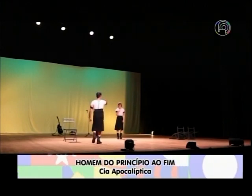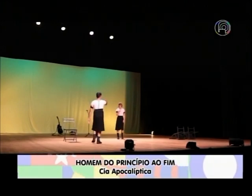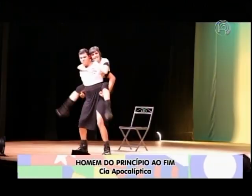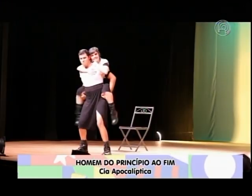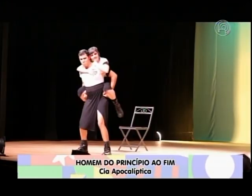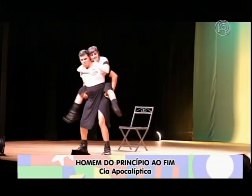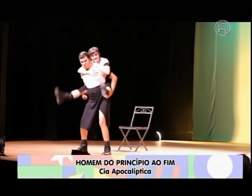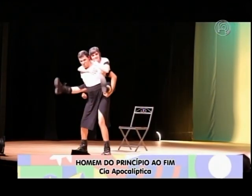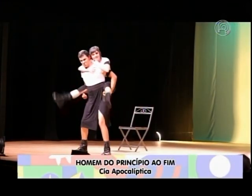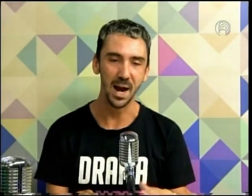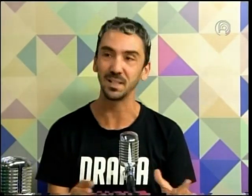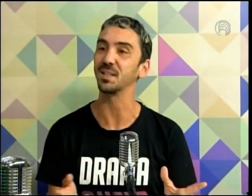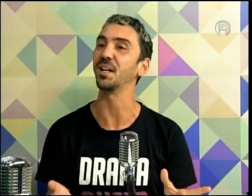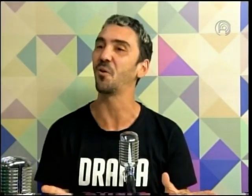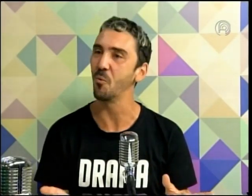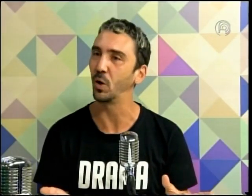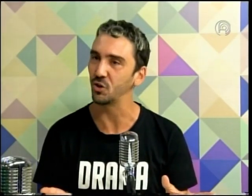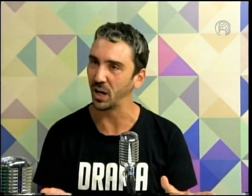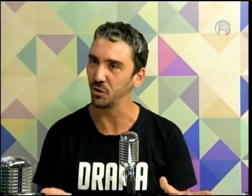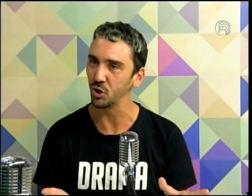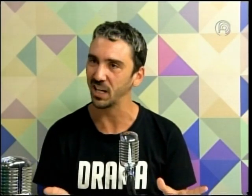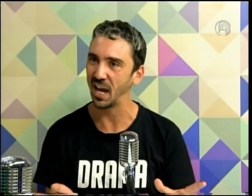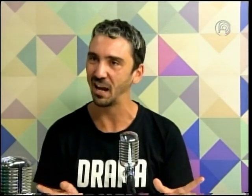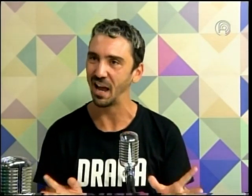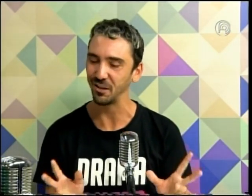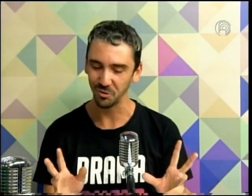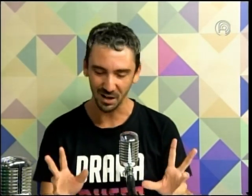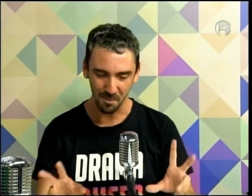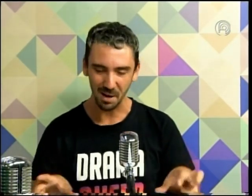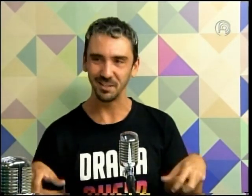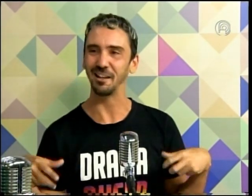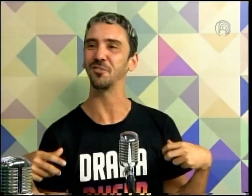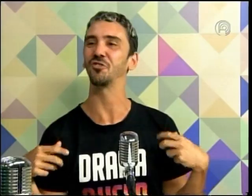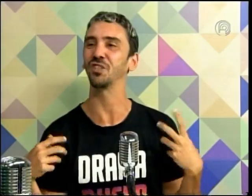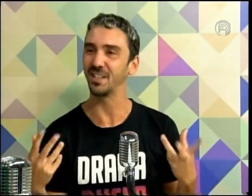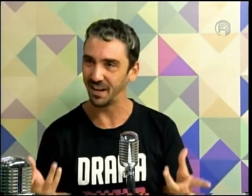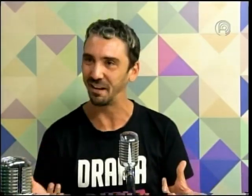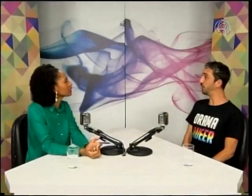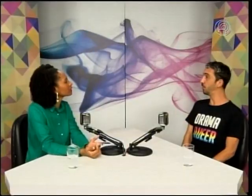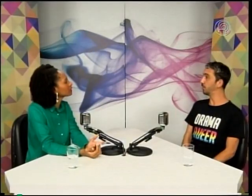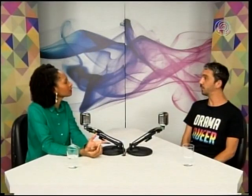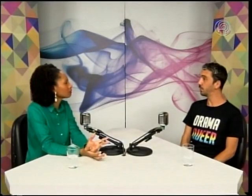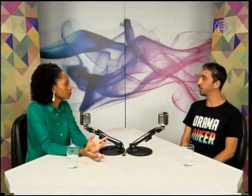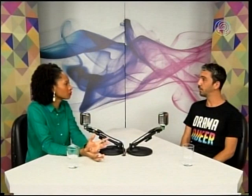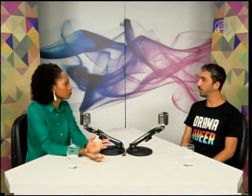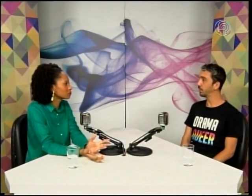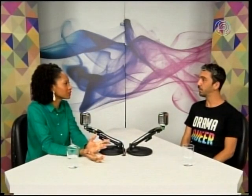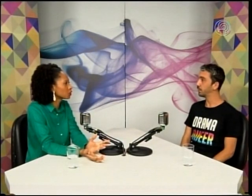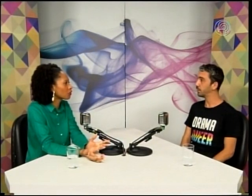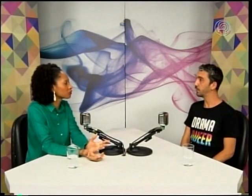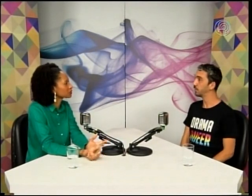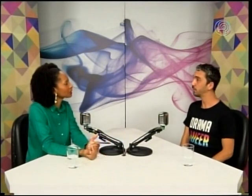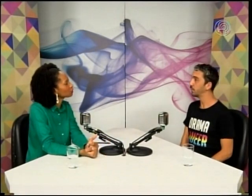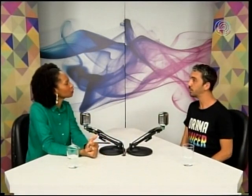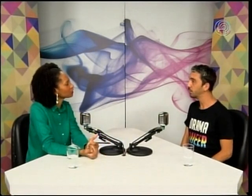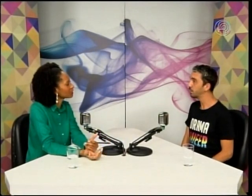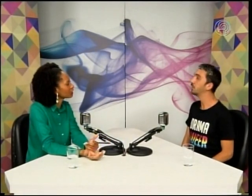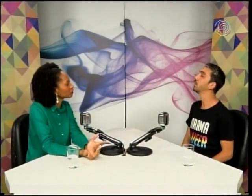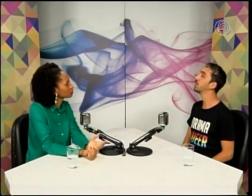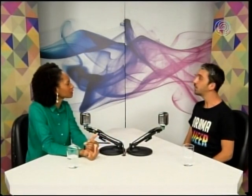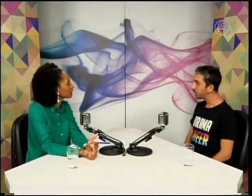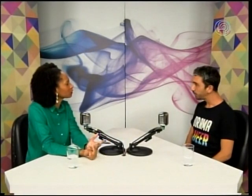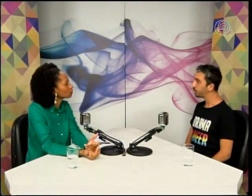ciúme e solidão. A lista de convidados do Primeiro Ato conta também com Murilo Gussi, fundador e diretor do